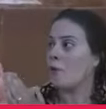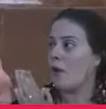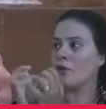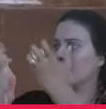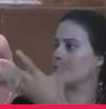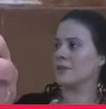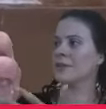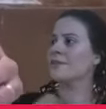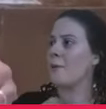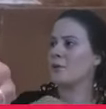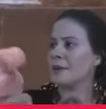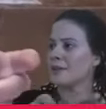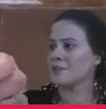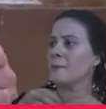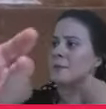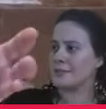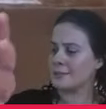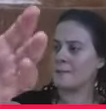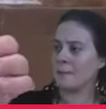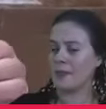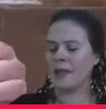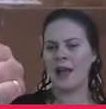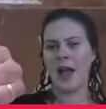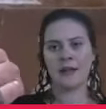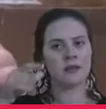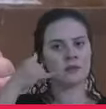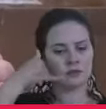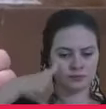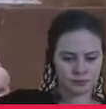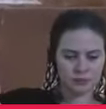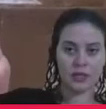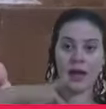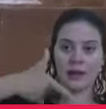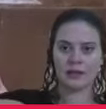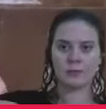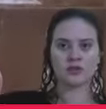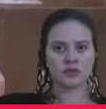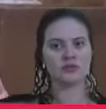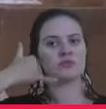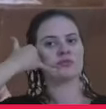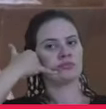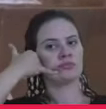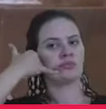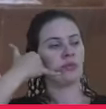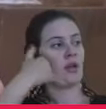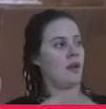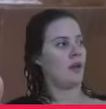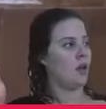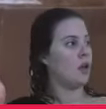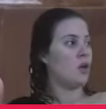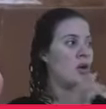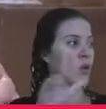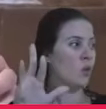planejamento aí ele desligou e ligou de novo em menos de dois minutos assim Dutra o presidente está muito irritado